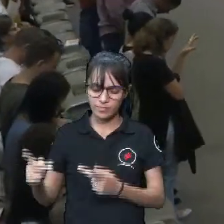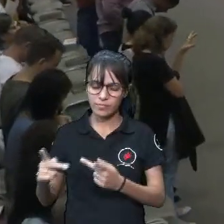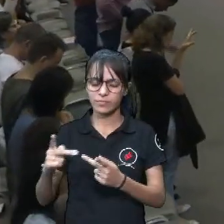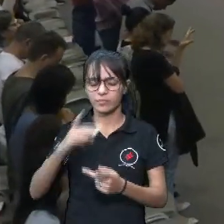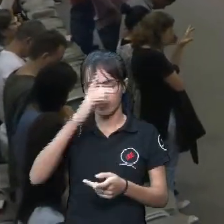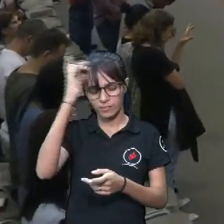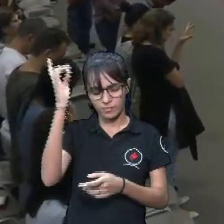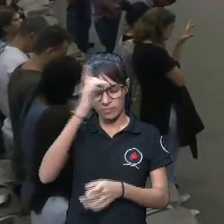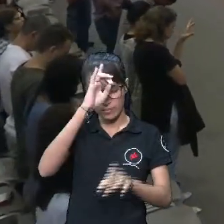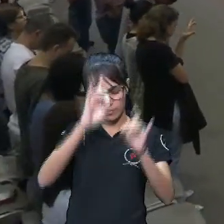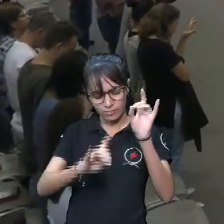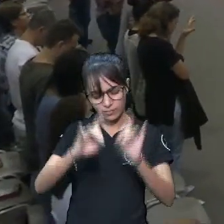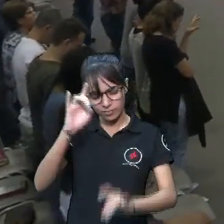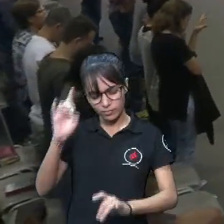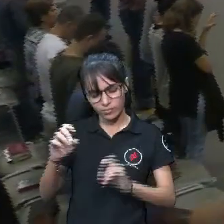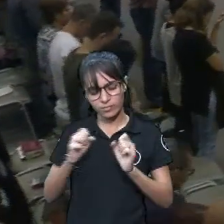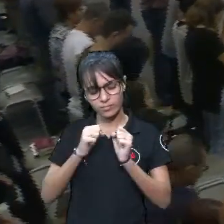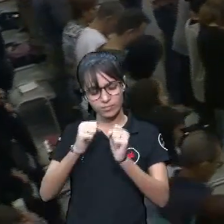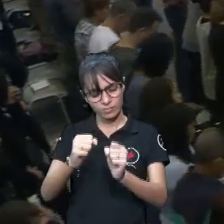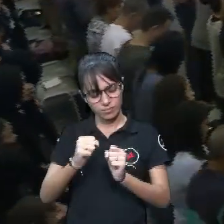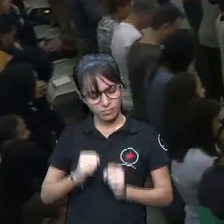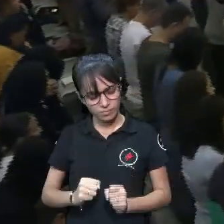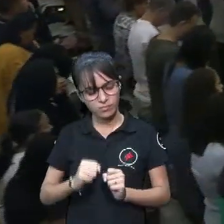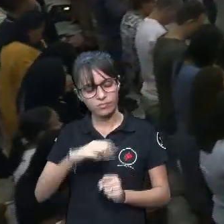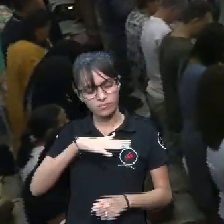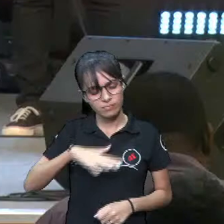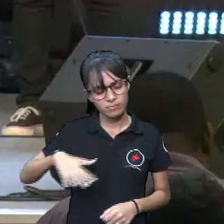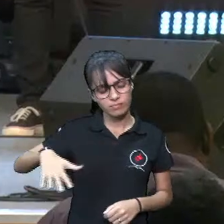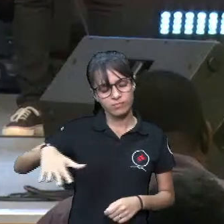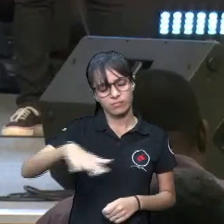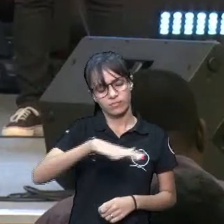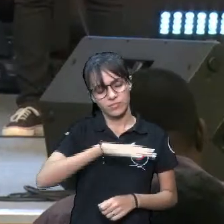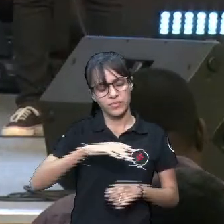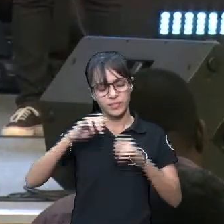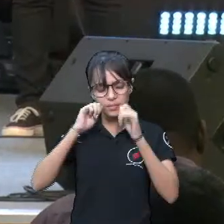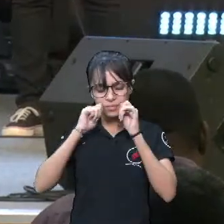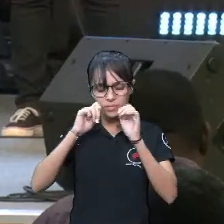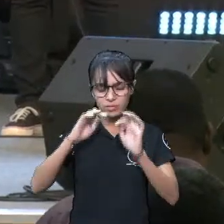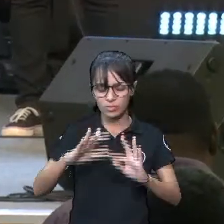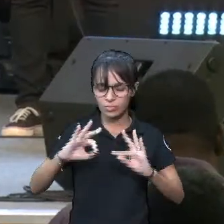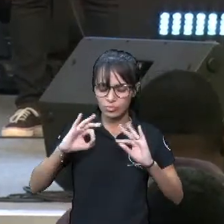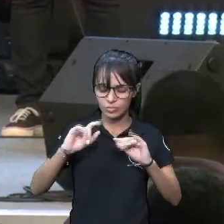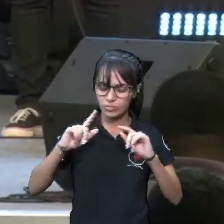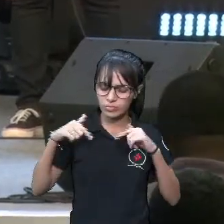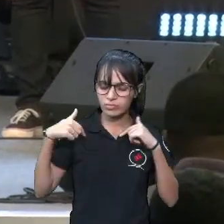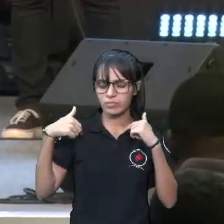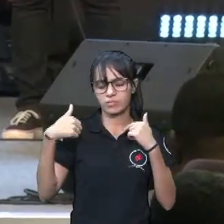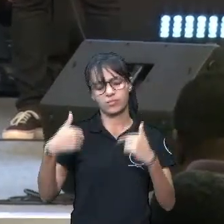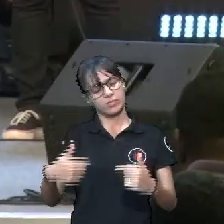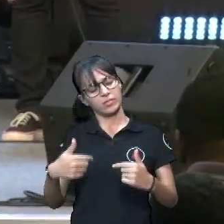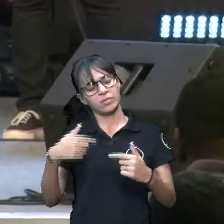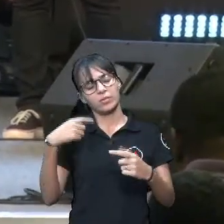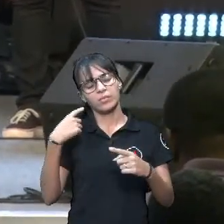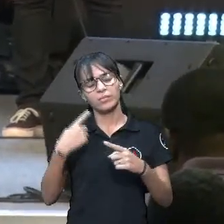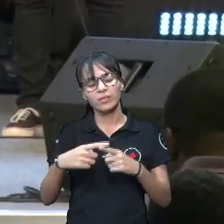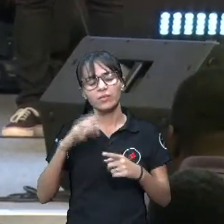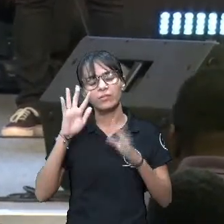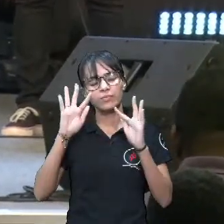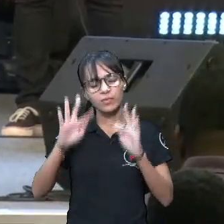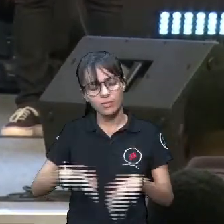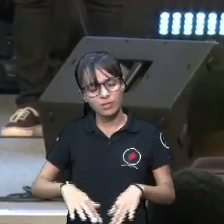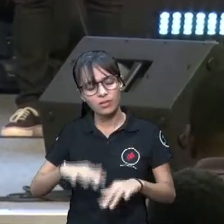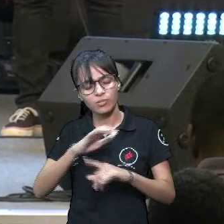Espírito poderosamente no nosso meio, Senhor. Abençoa tudo que vai ser realizado, que no final desse culto,